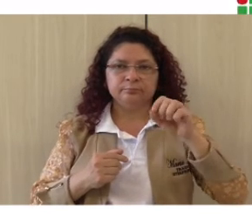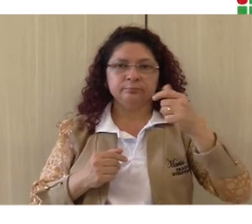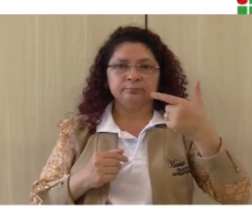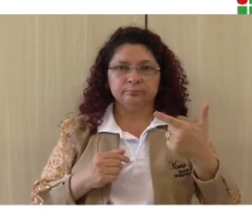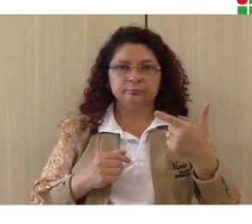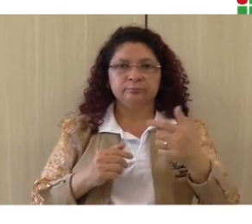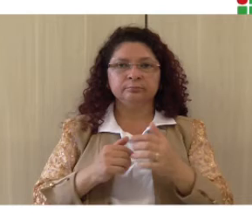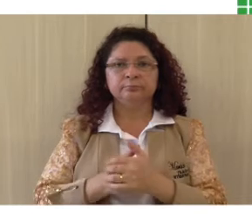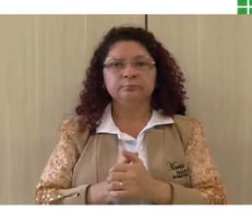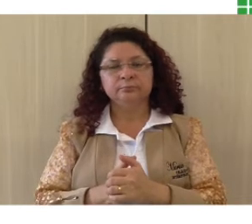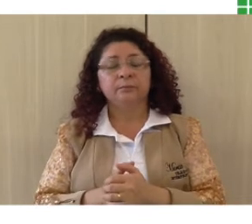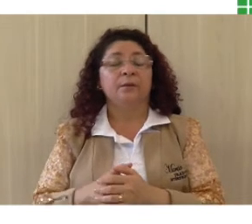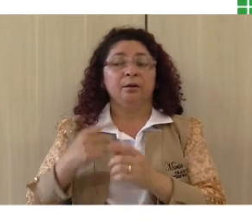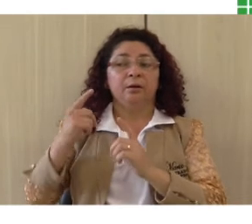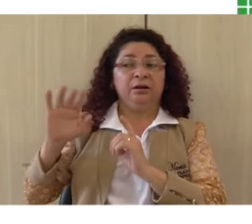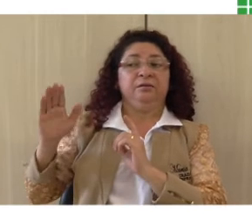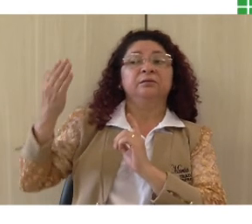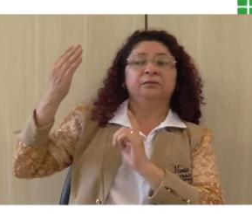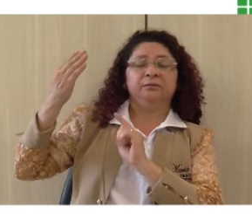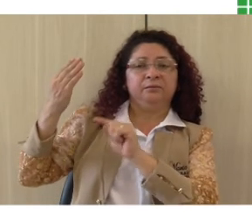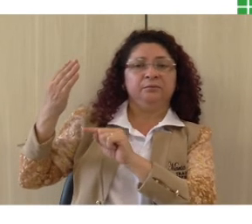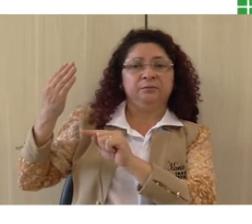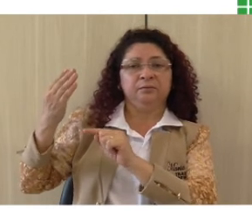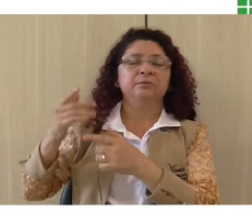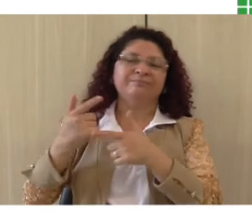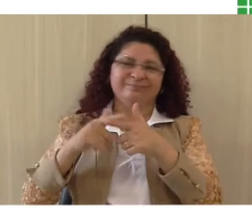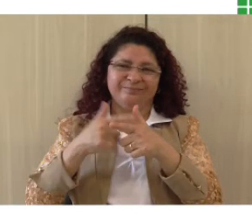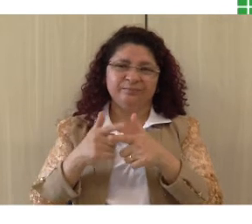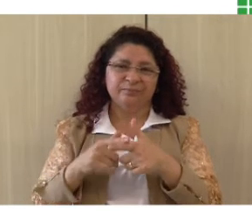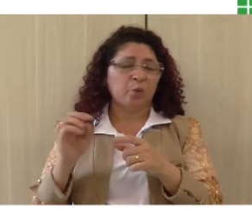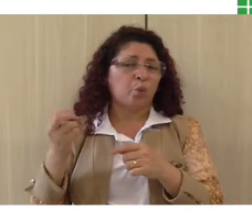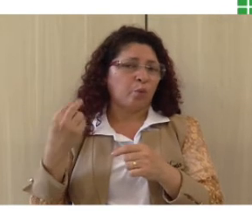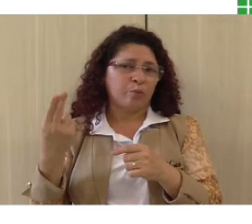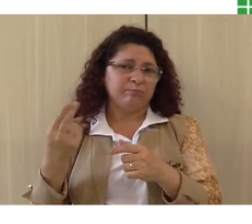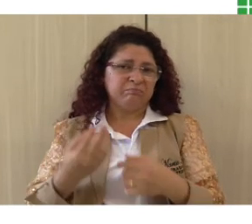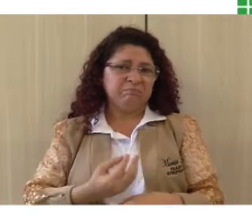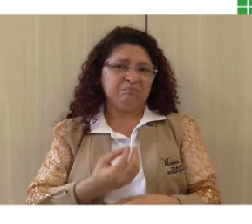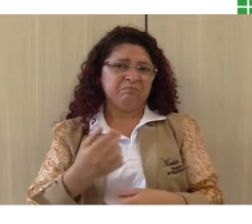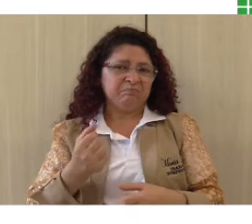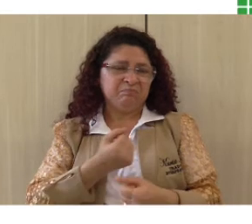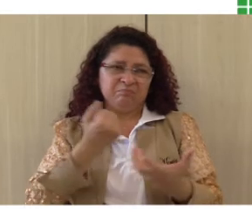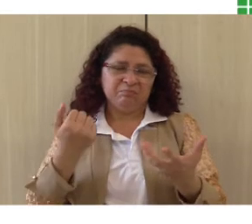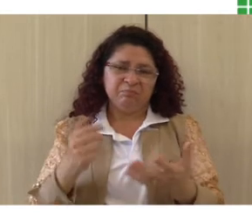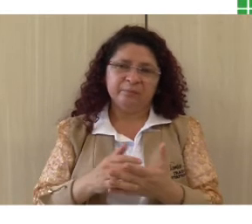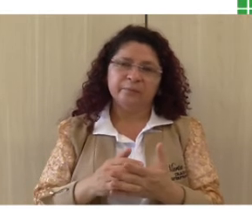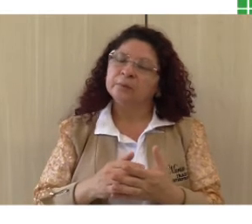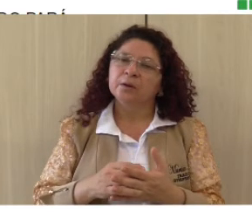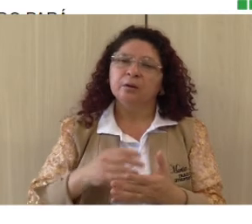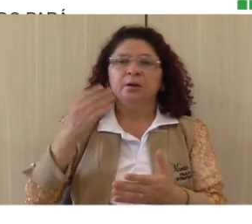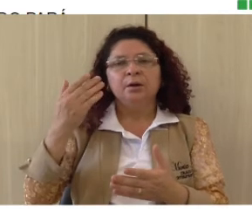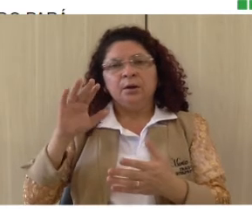for apanhado em atitude suspeita, seja ela de fraude ou de outra conduta que afronte a lisura do